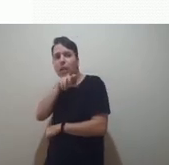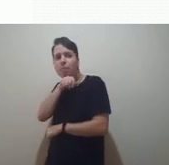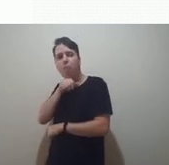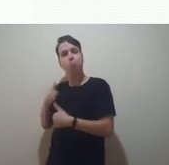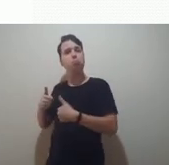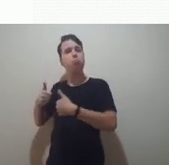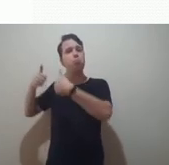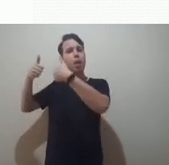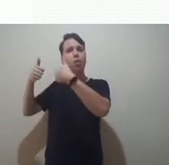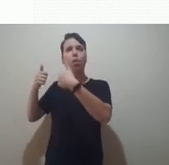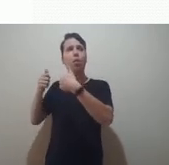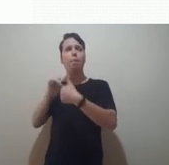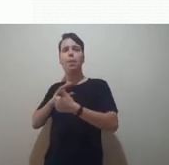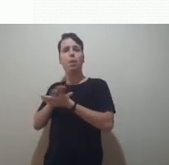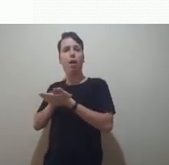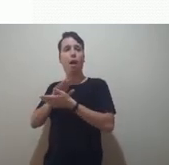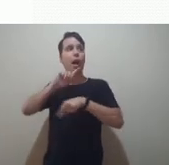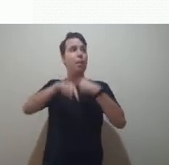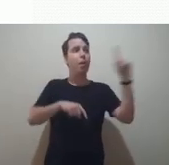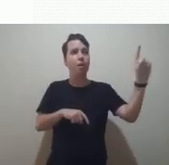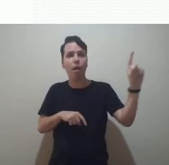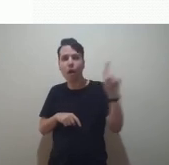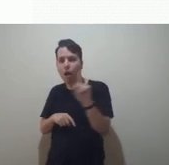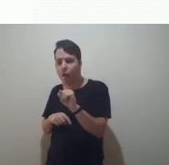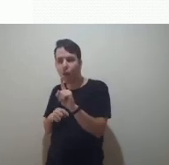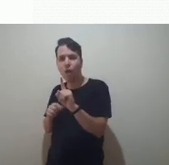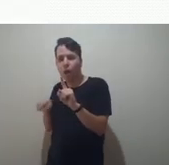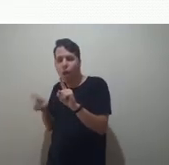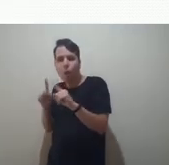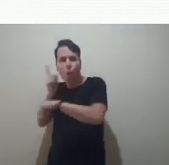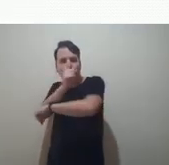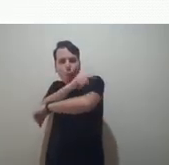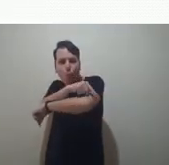do tutor. Então, muitas vezes esse animal pode estar sendo maltratado.